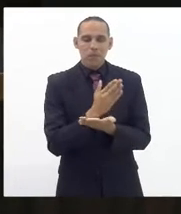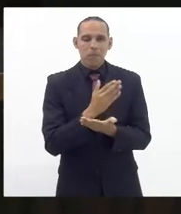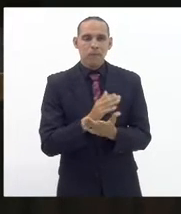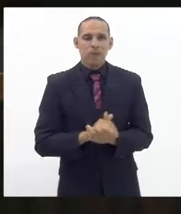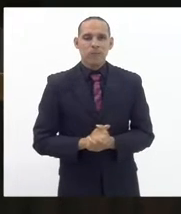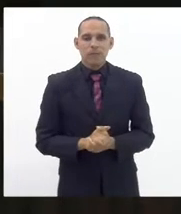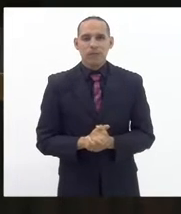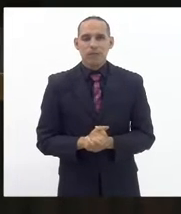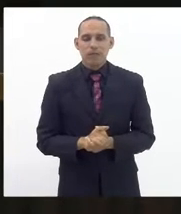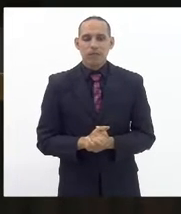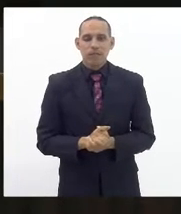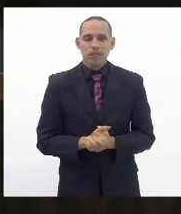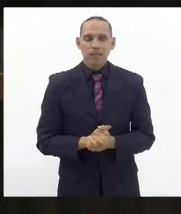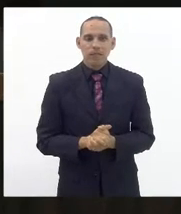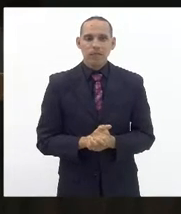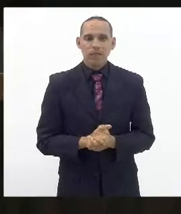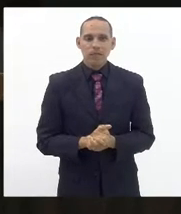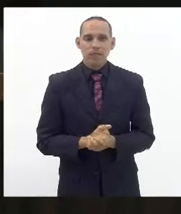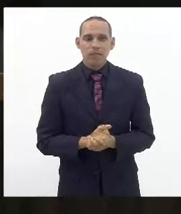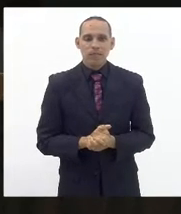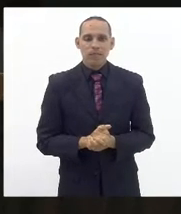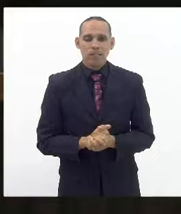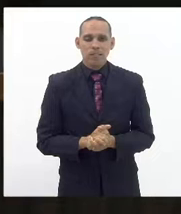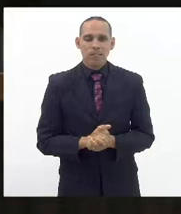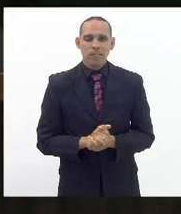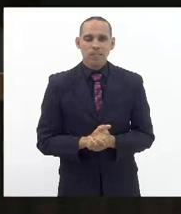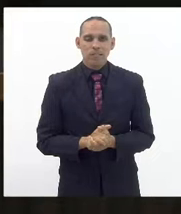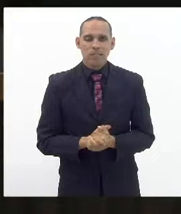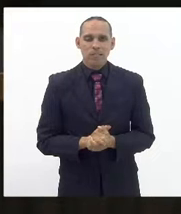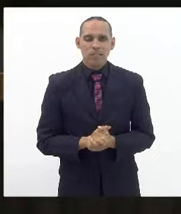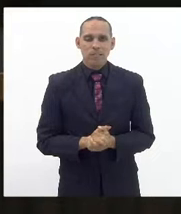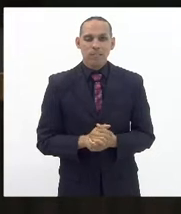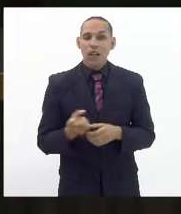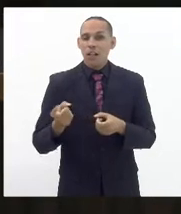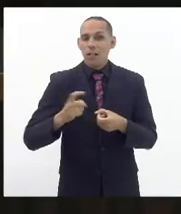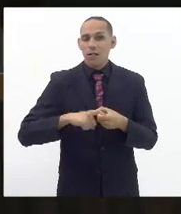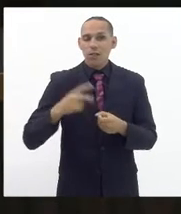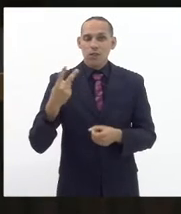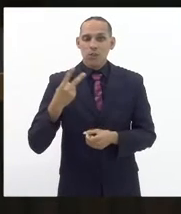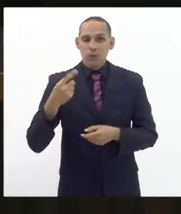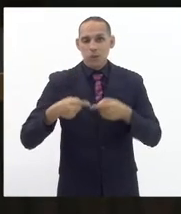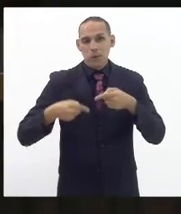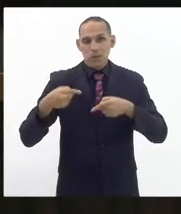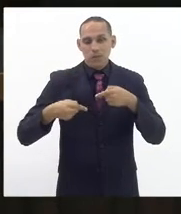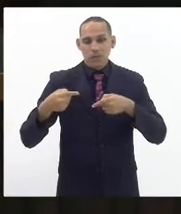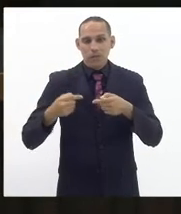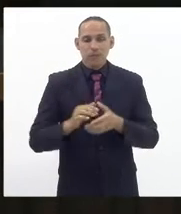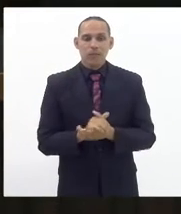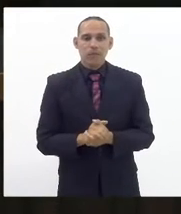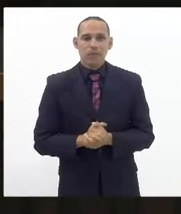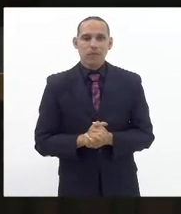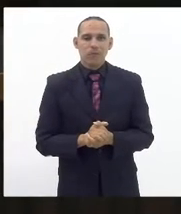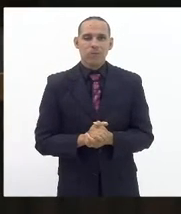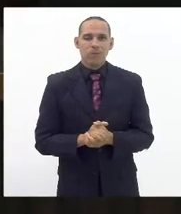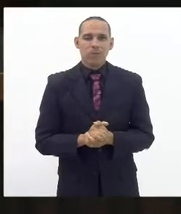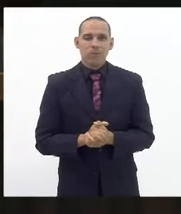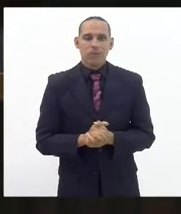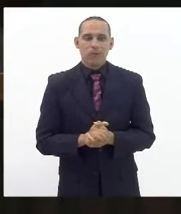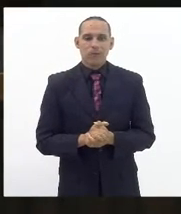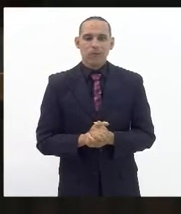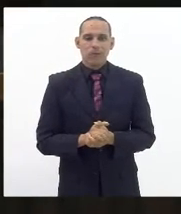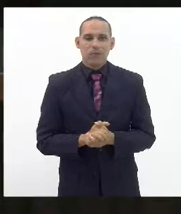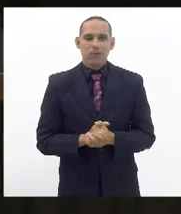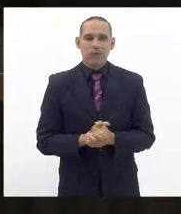Aprovado. Vai. Volta em segunda discussão. Estava em primeira discussão, volto em segunda